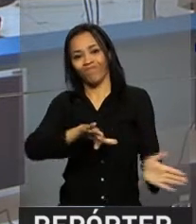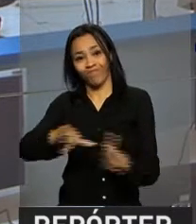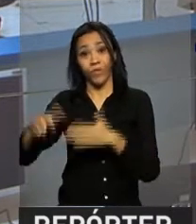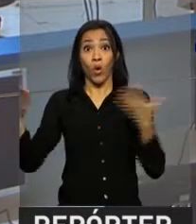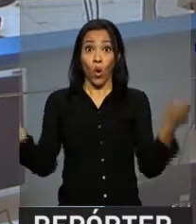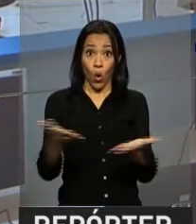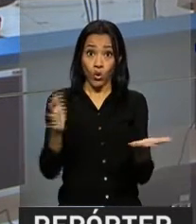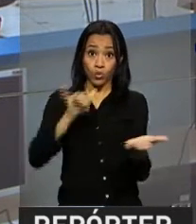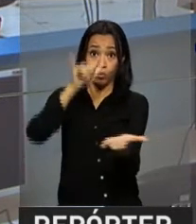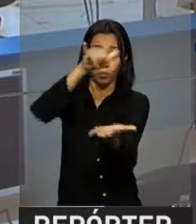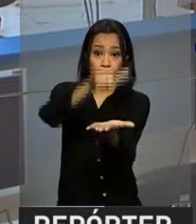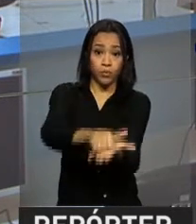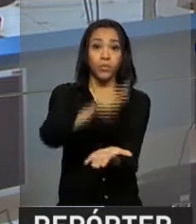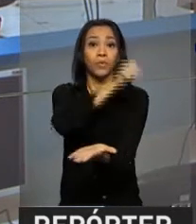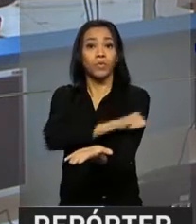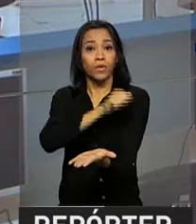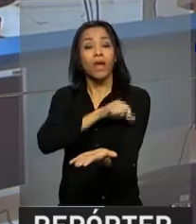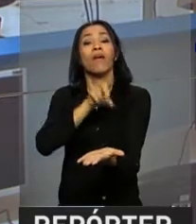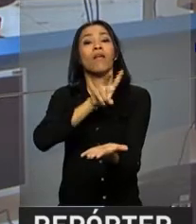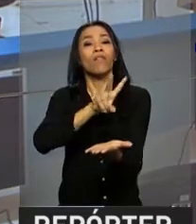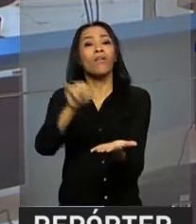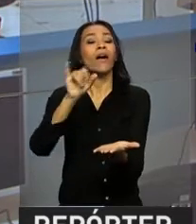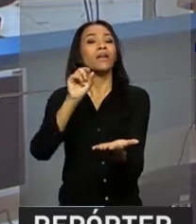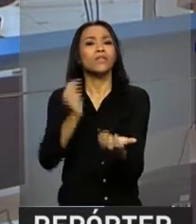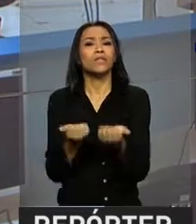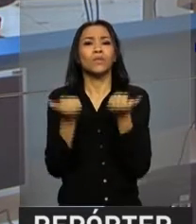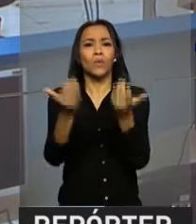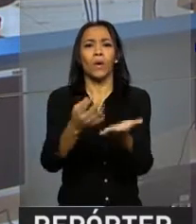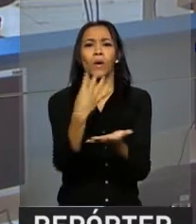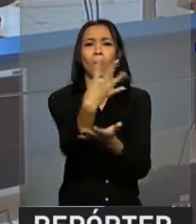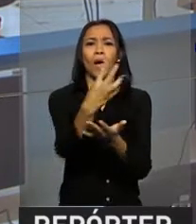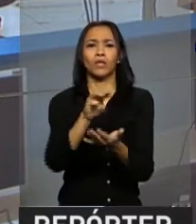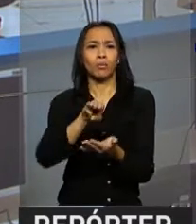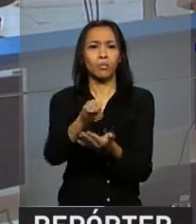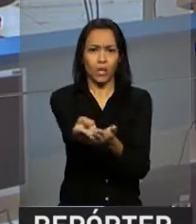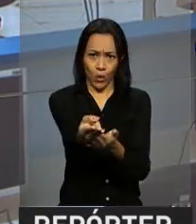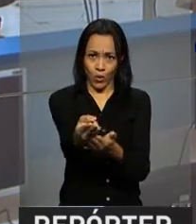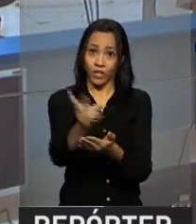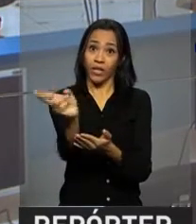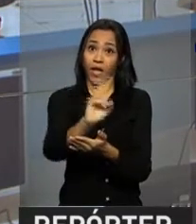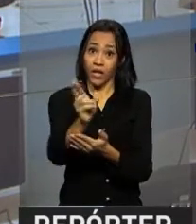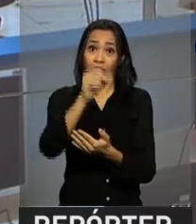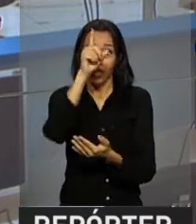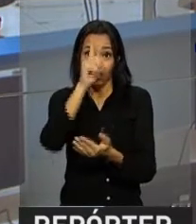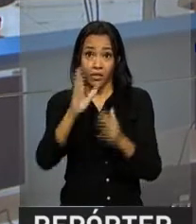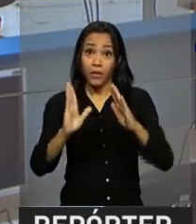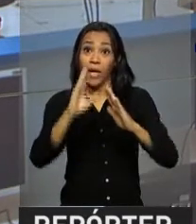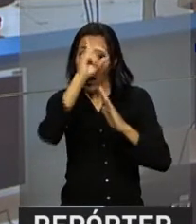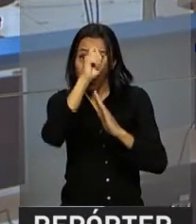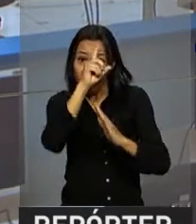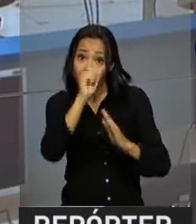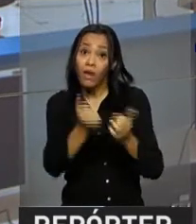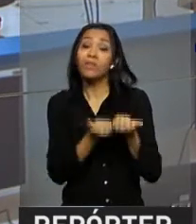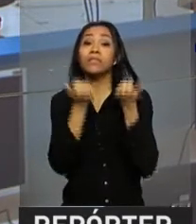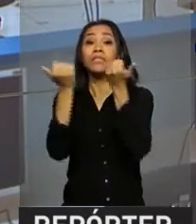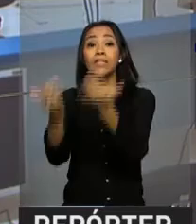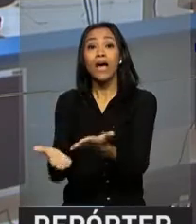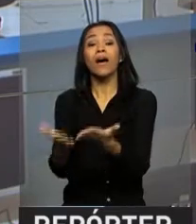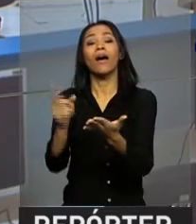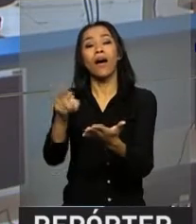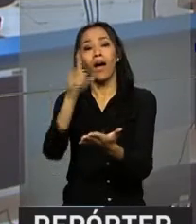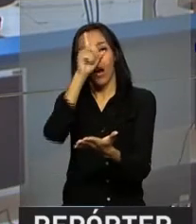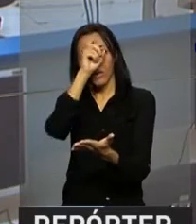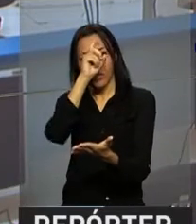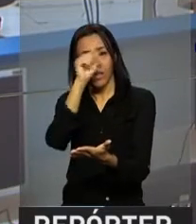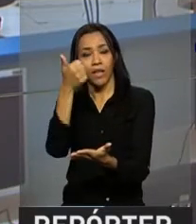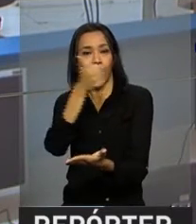hoje, a Receita Federal vai doar mais de 4 milhões de reais em equipamentos hospitalares ao Hospital Geral do Bom Sucesso.